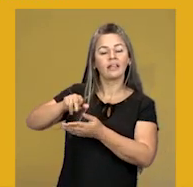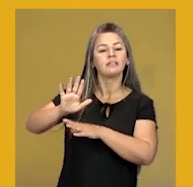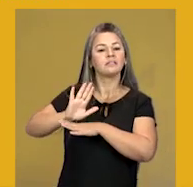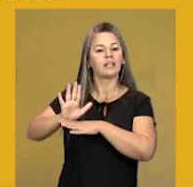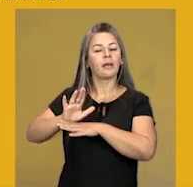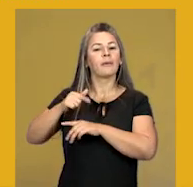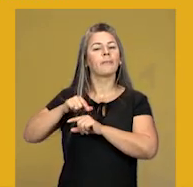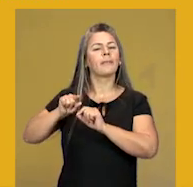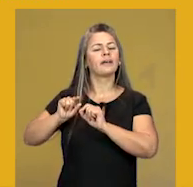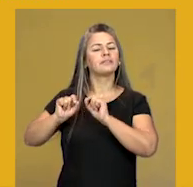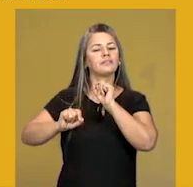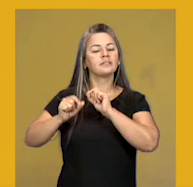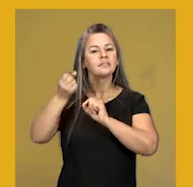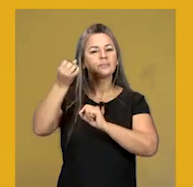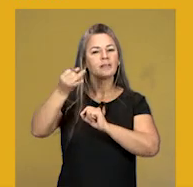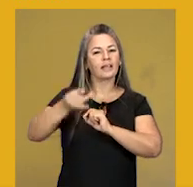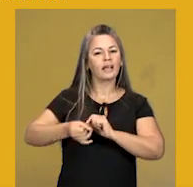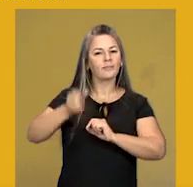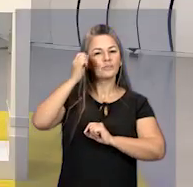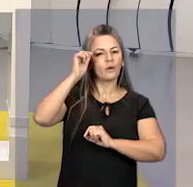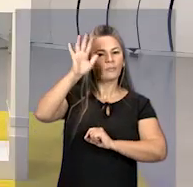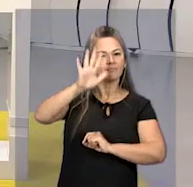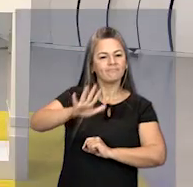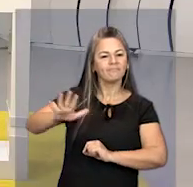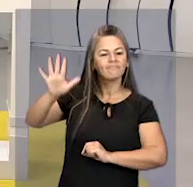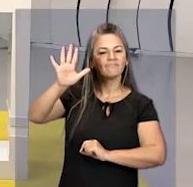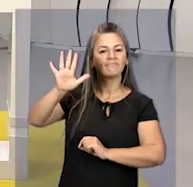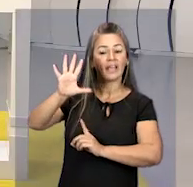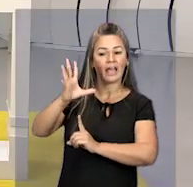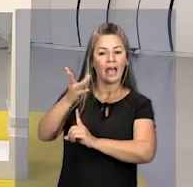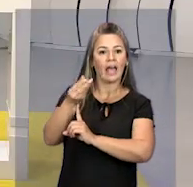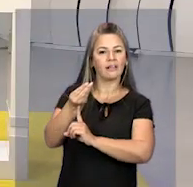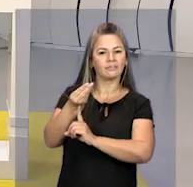Falamos também sobre o imaginário humano e as produções de arte.